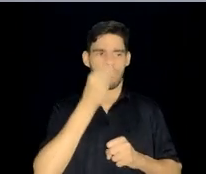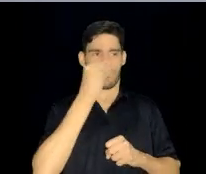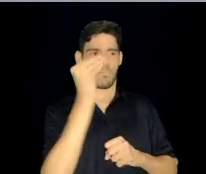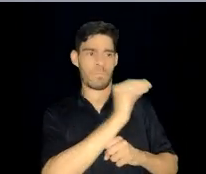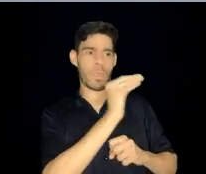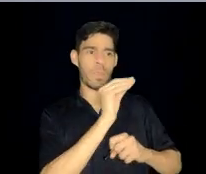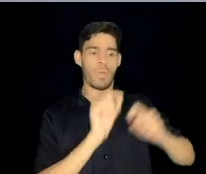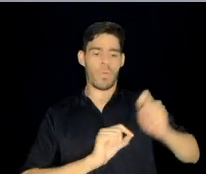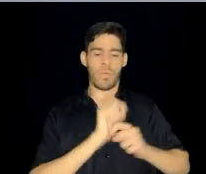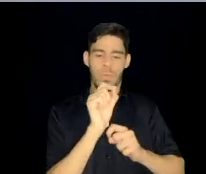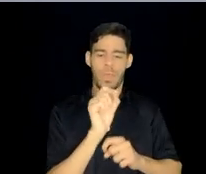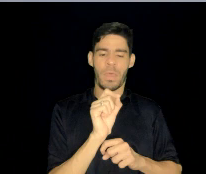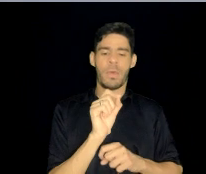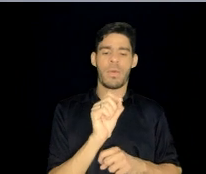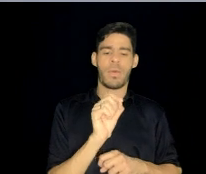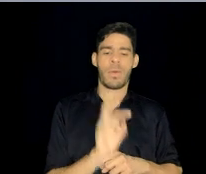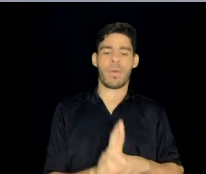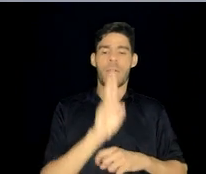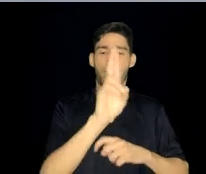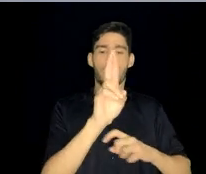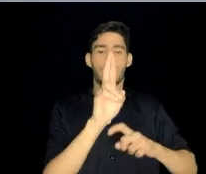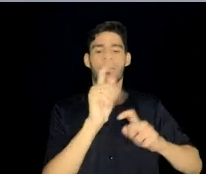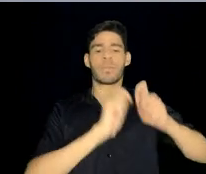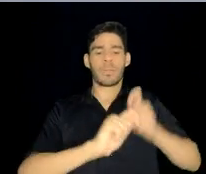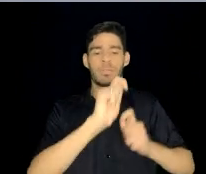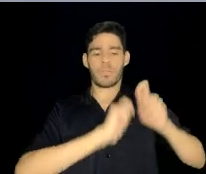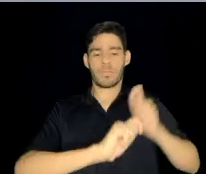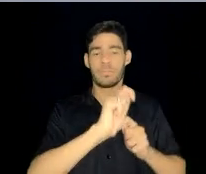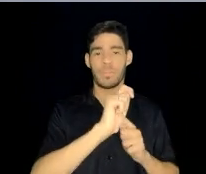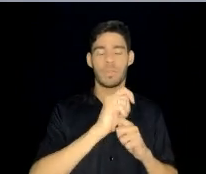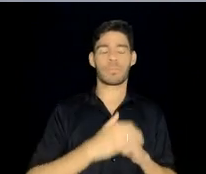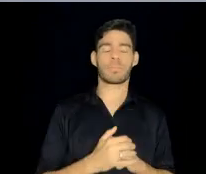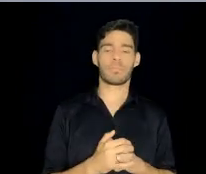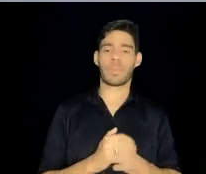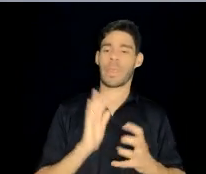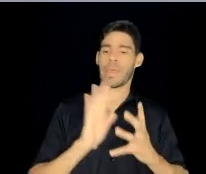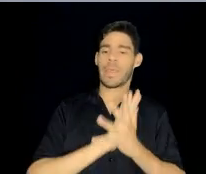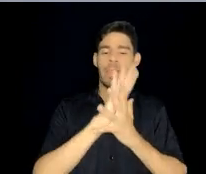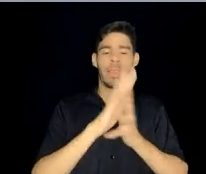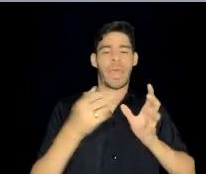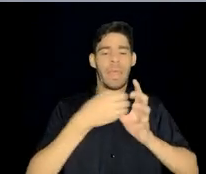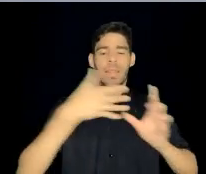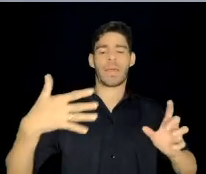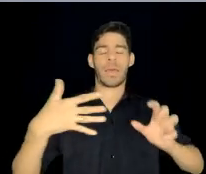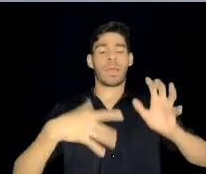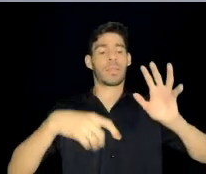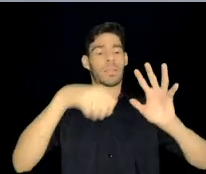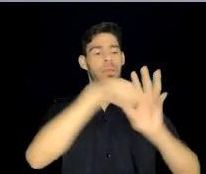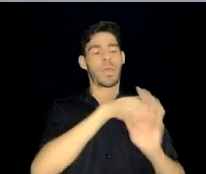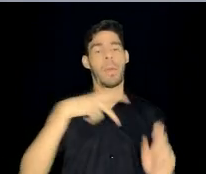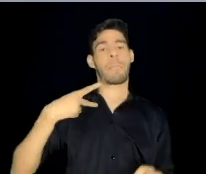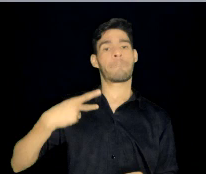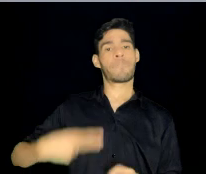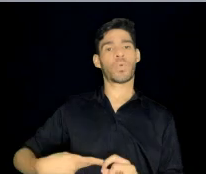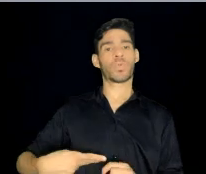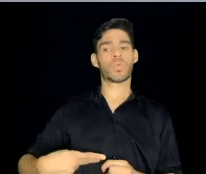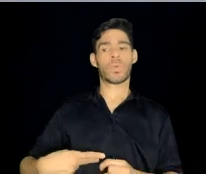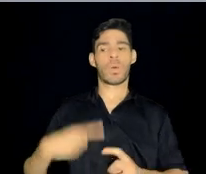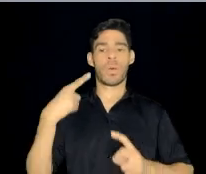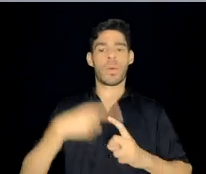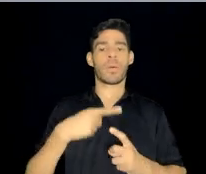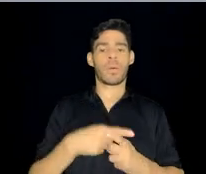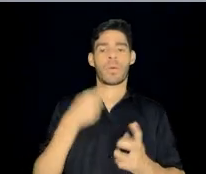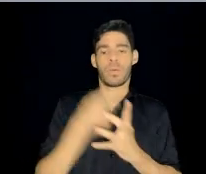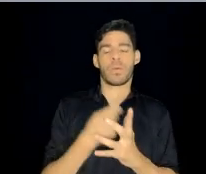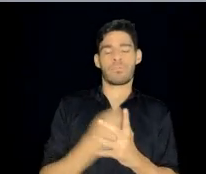reconhecimento da sonegação por parte da autoridade administrativa, não há o caráter criminal da